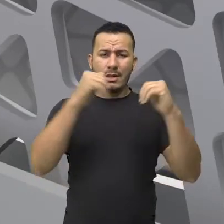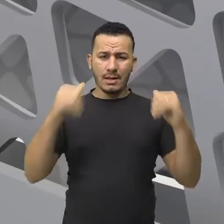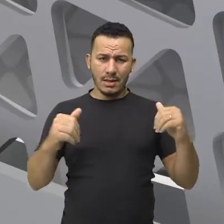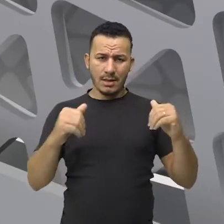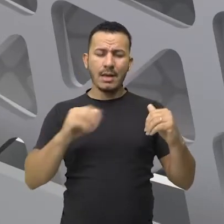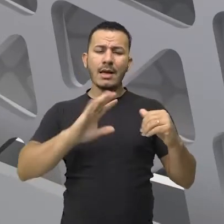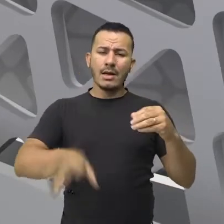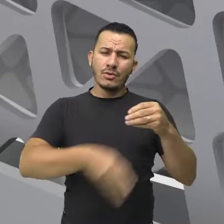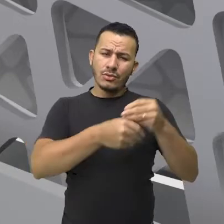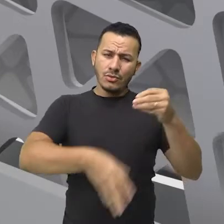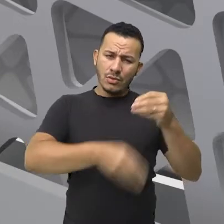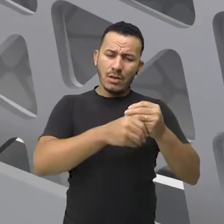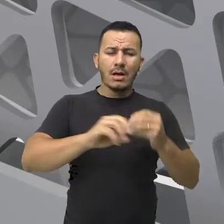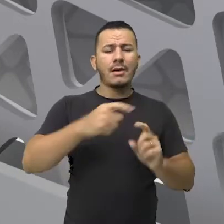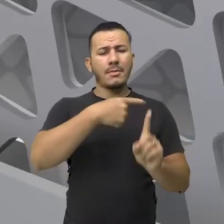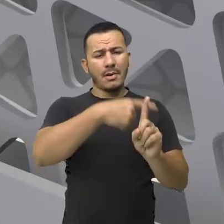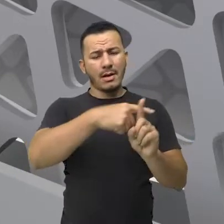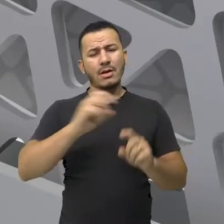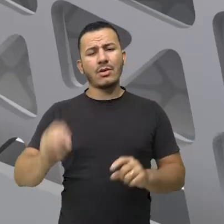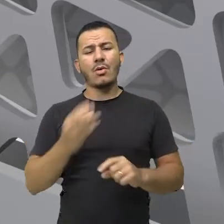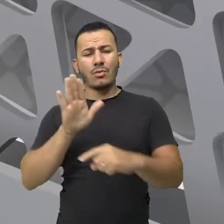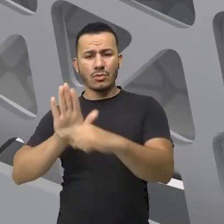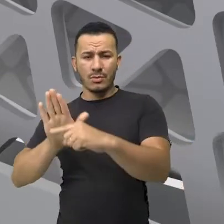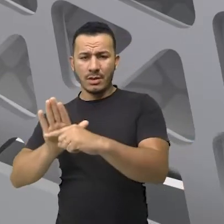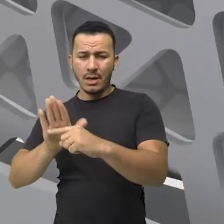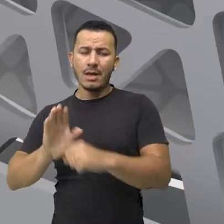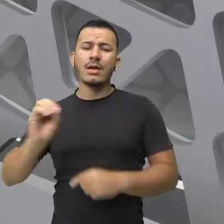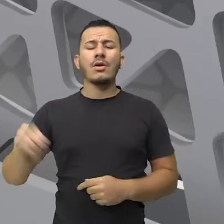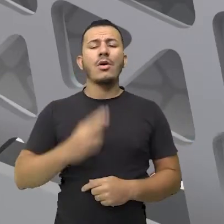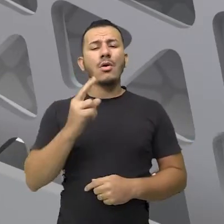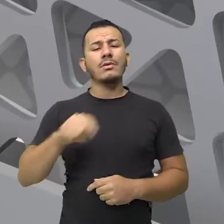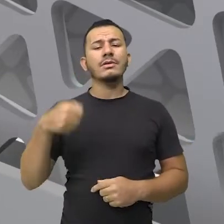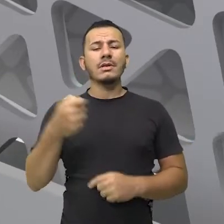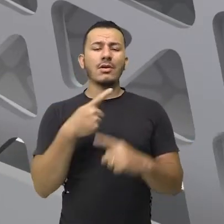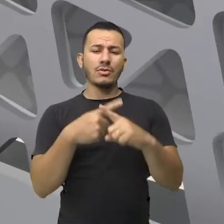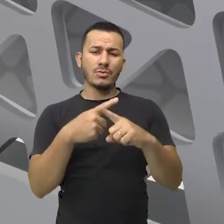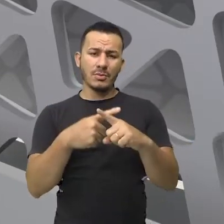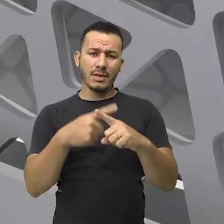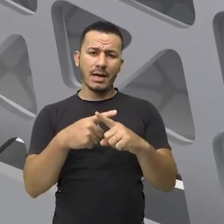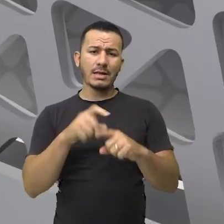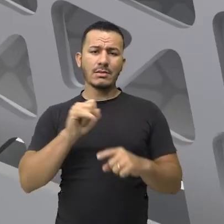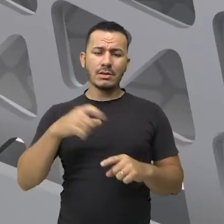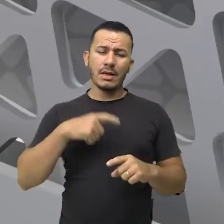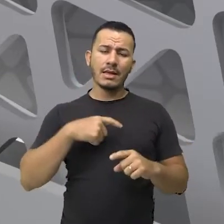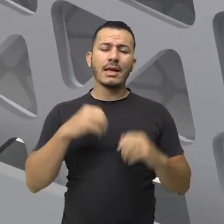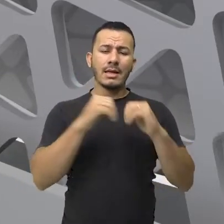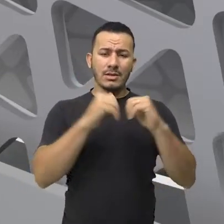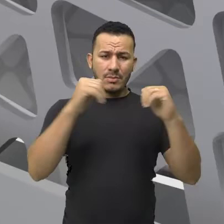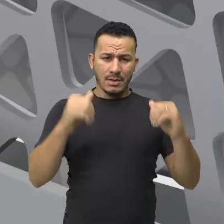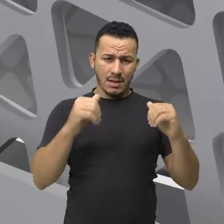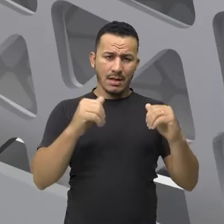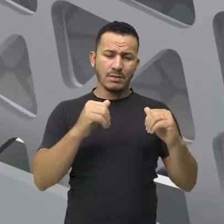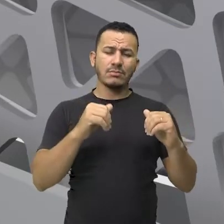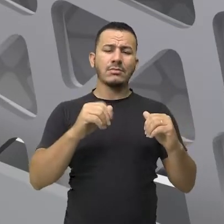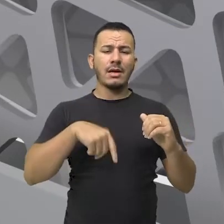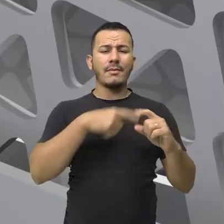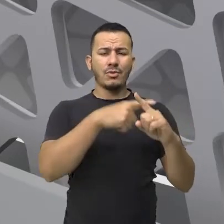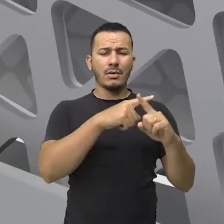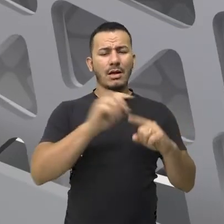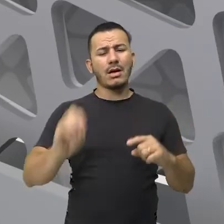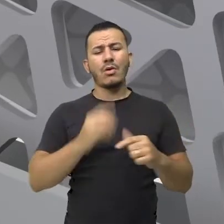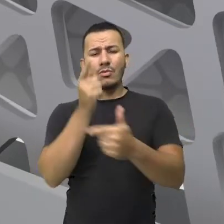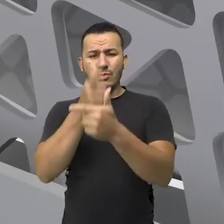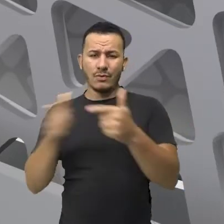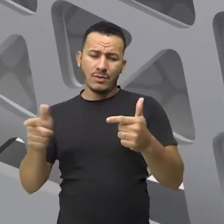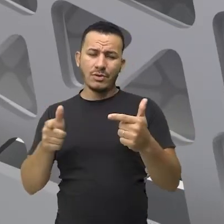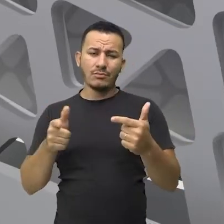em adicionar ou subtrair, e usamos o princípio multiplicativo, que se subdivide em multiplicar ou dividir, né? O